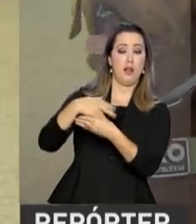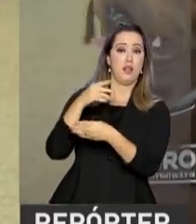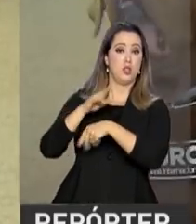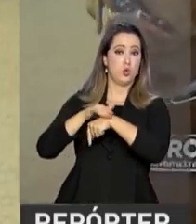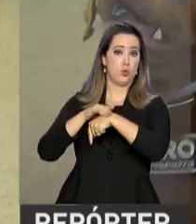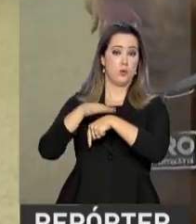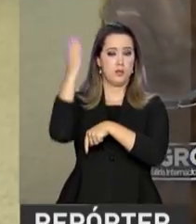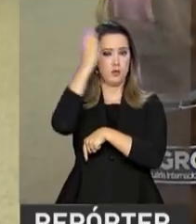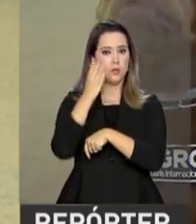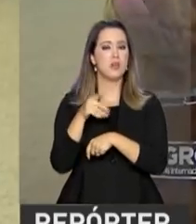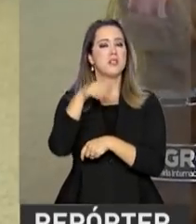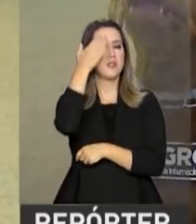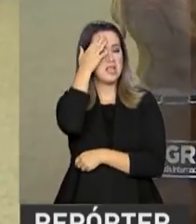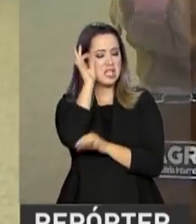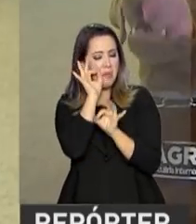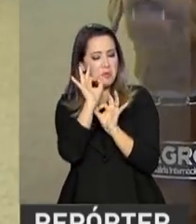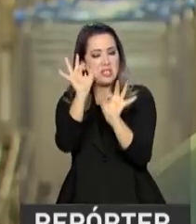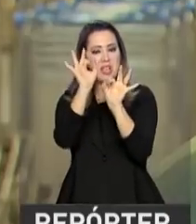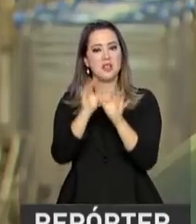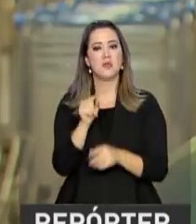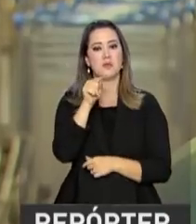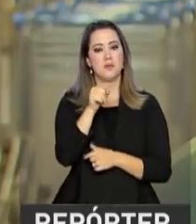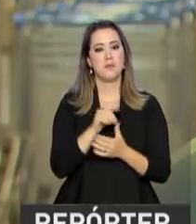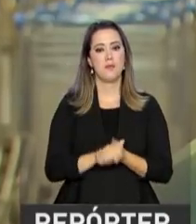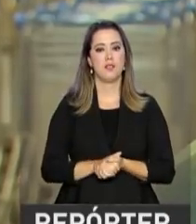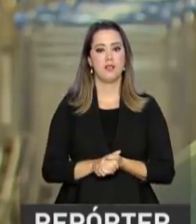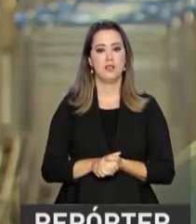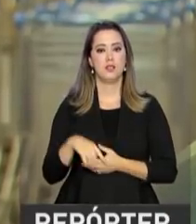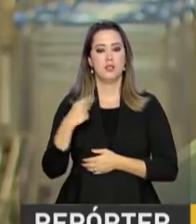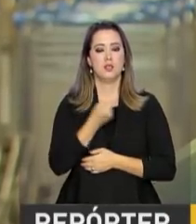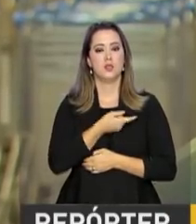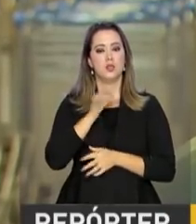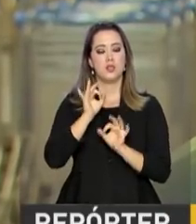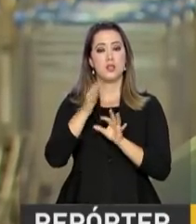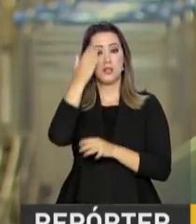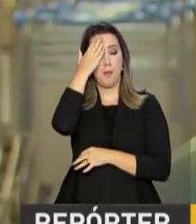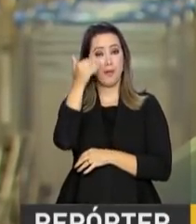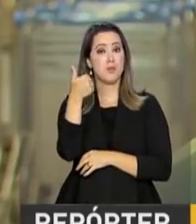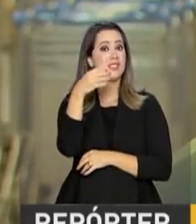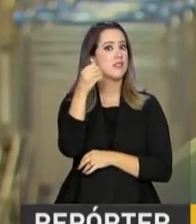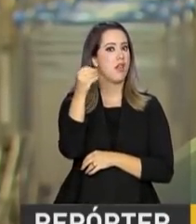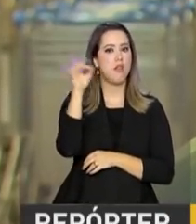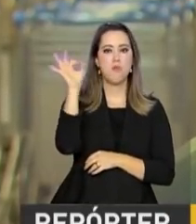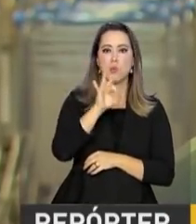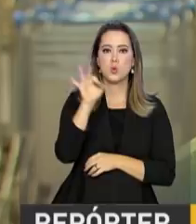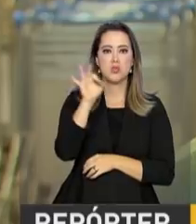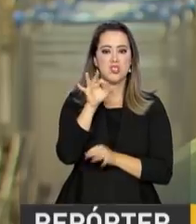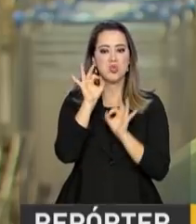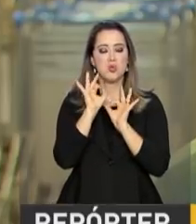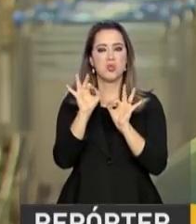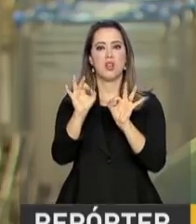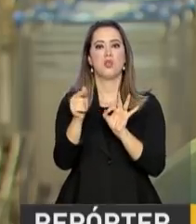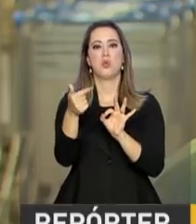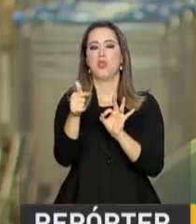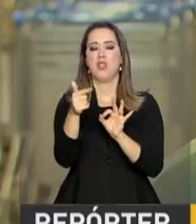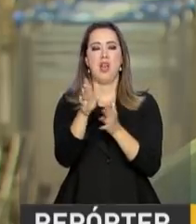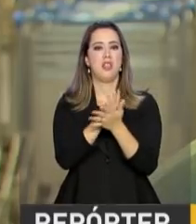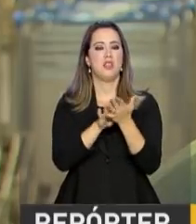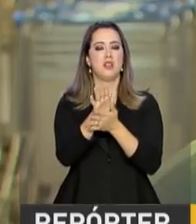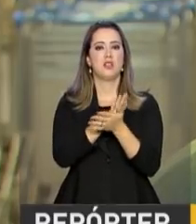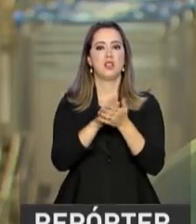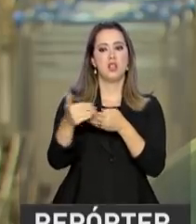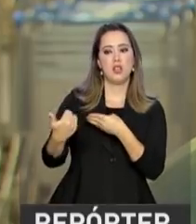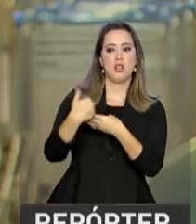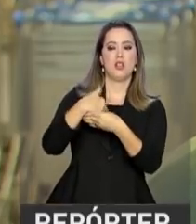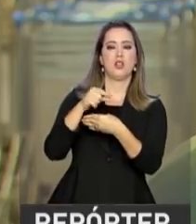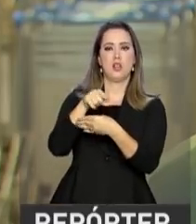E ele sabe fazer o trabalho dele muito bem feito. Nós contamos com um índice de acerto dele 100%. Porque nenhuma bagagem que contém o produto ao